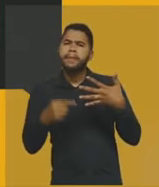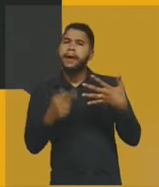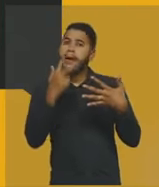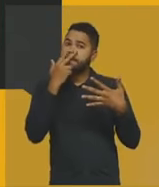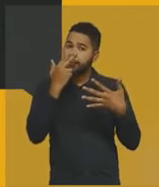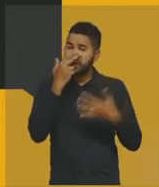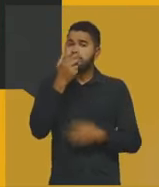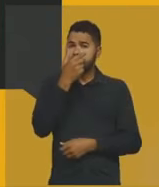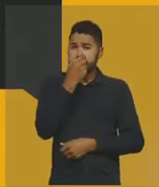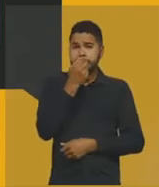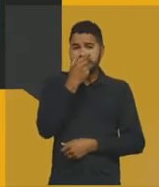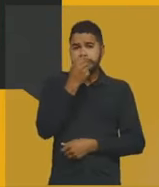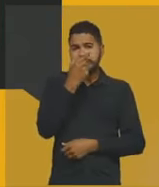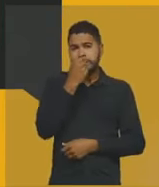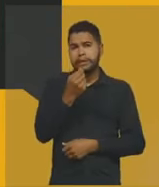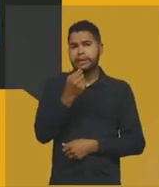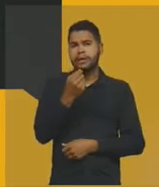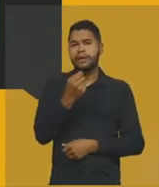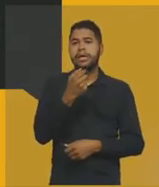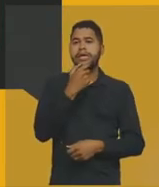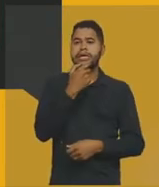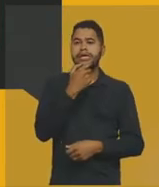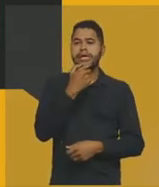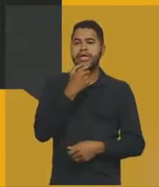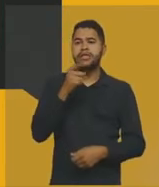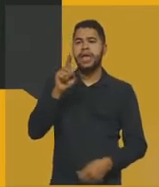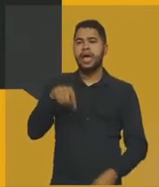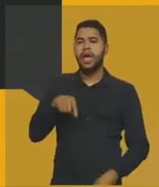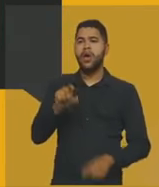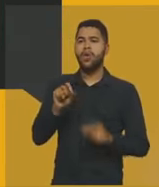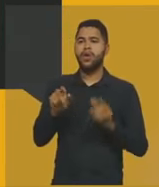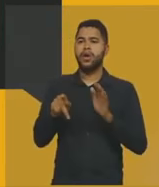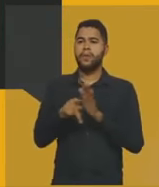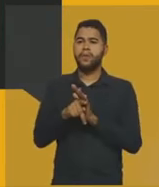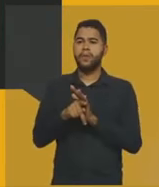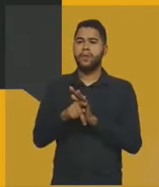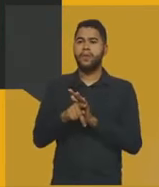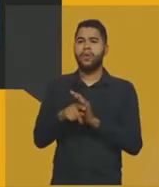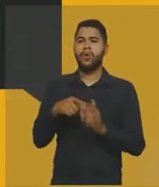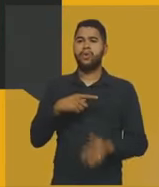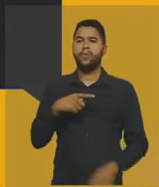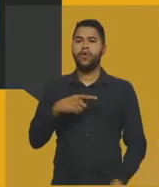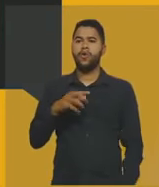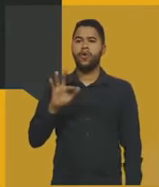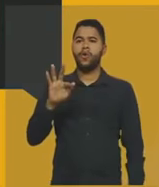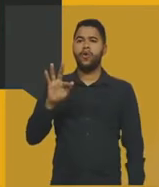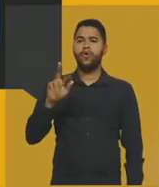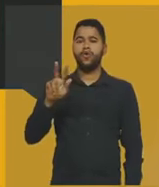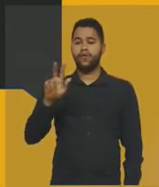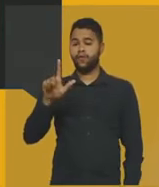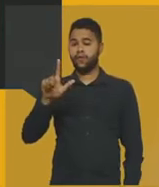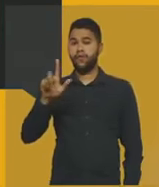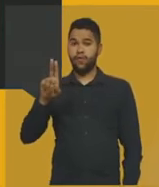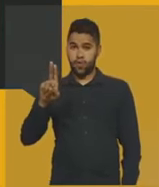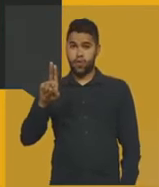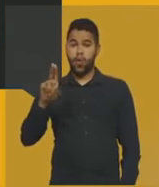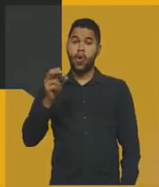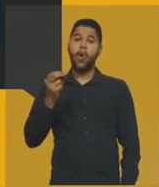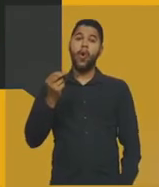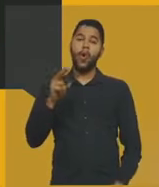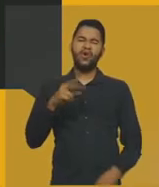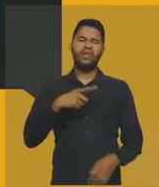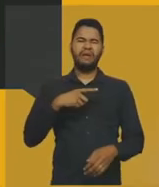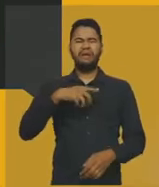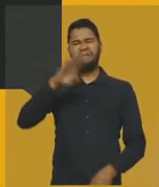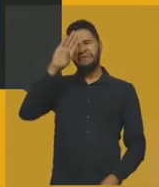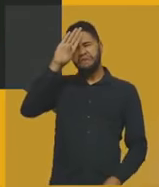com a gripe. Gripe em inglês é flu ou resfriado que é cold. Quais são esses sintomas? Febre,